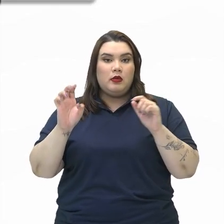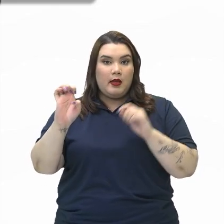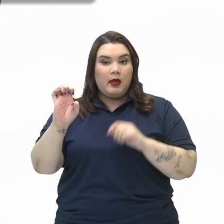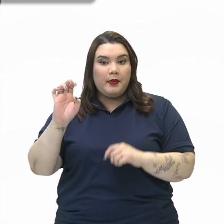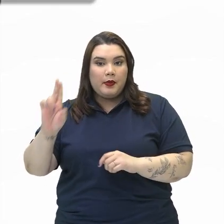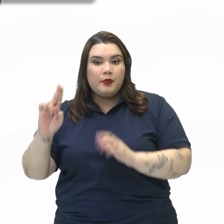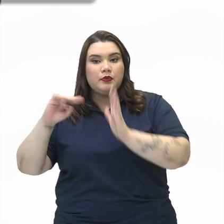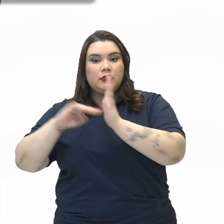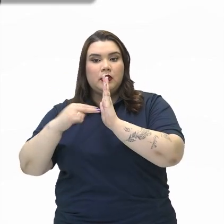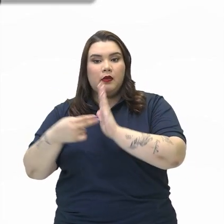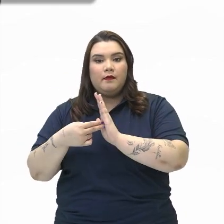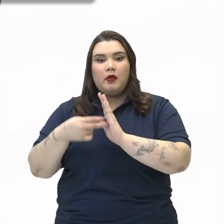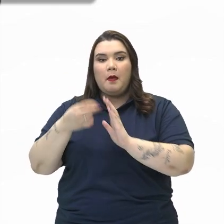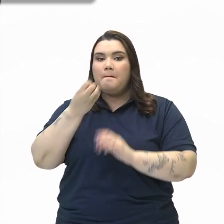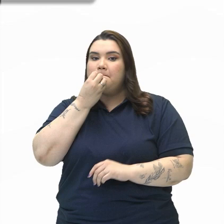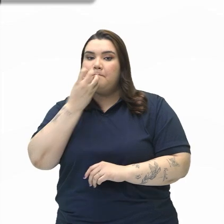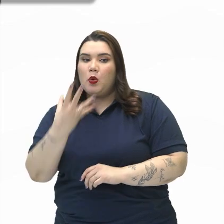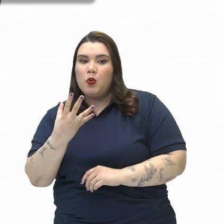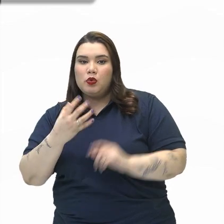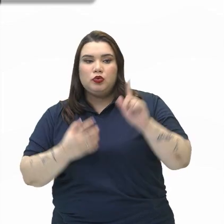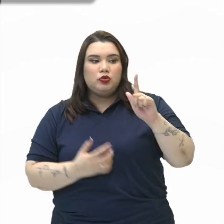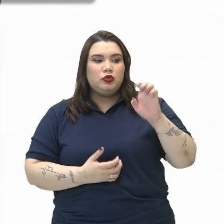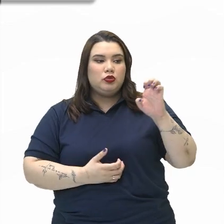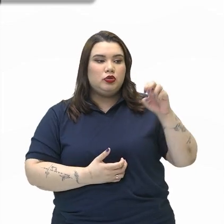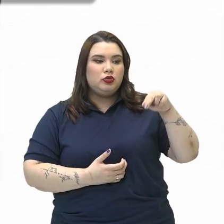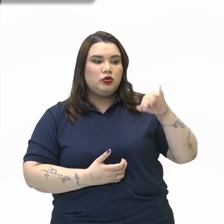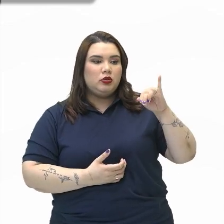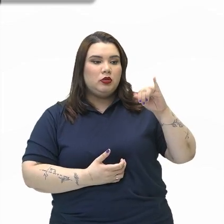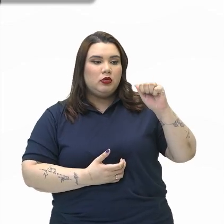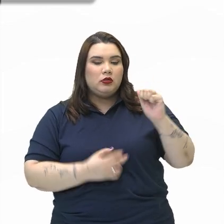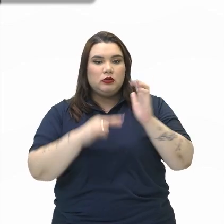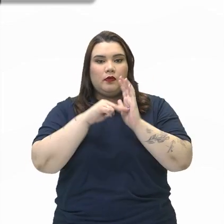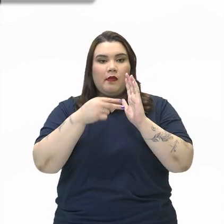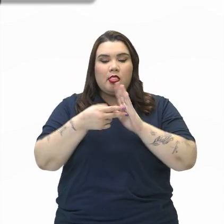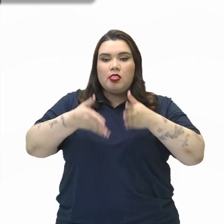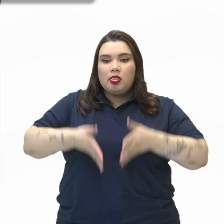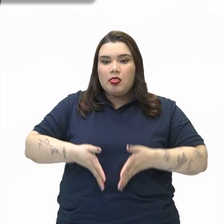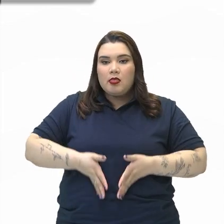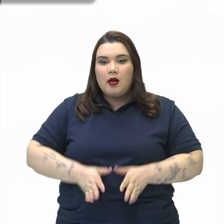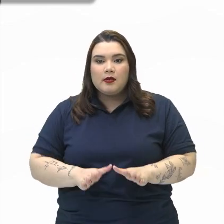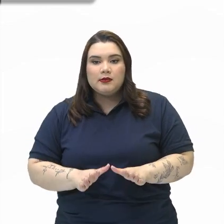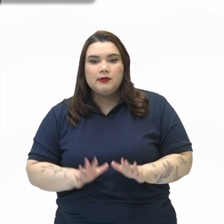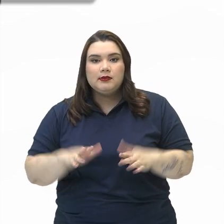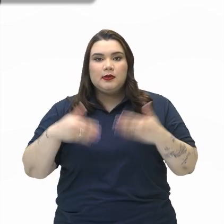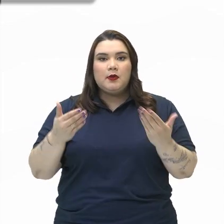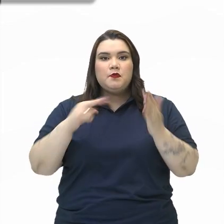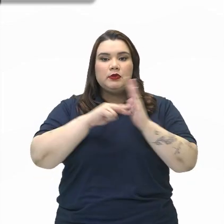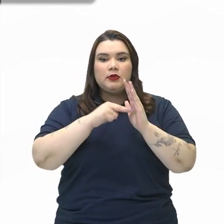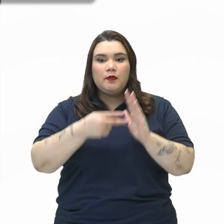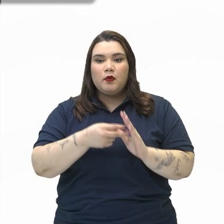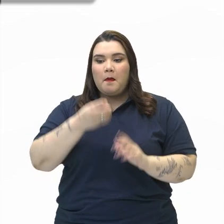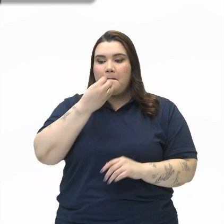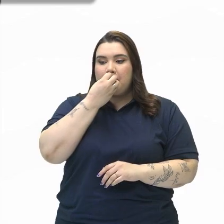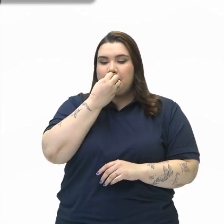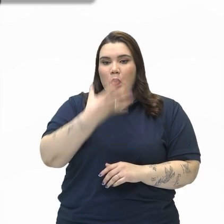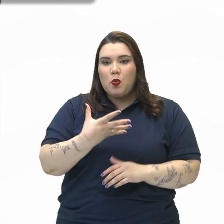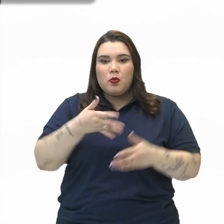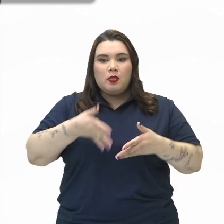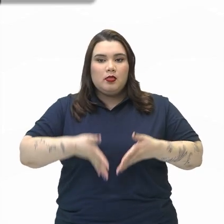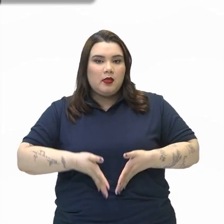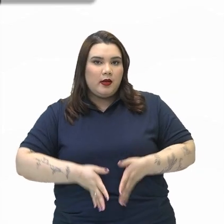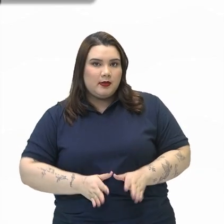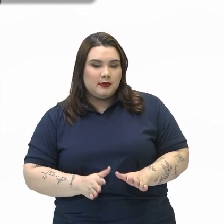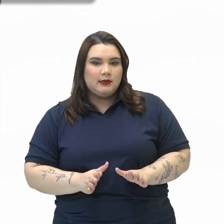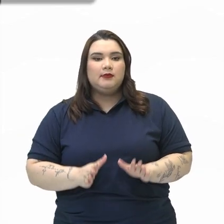que significa o quê? Bom. E genia quer dizer o quê? Nascimento. Então, eugenia quer dizer